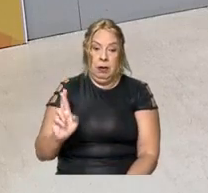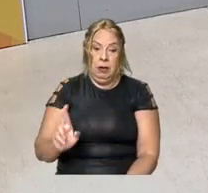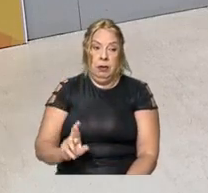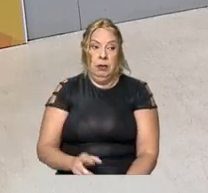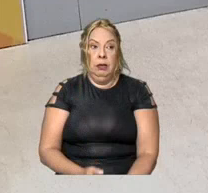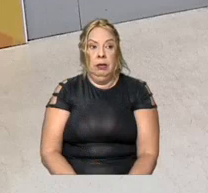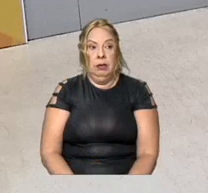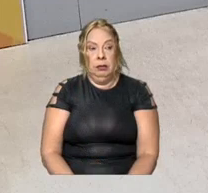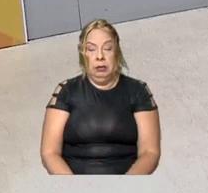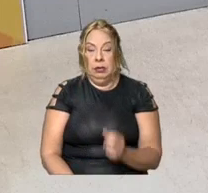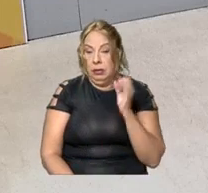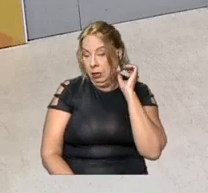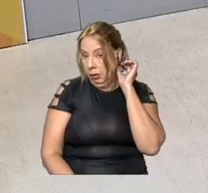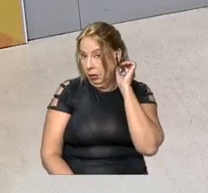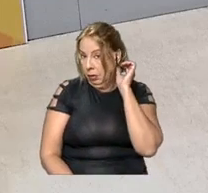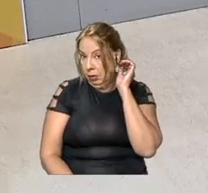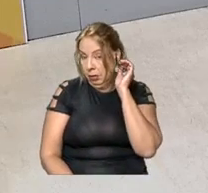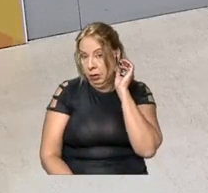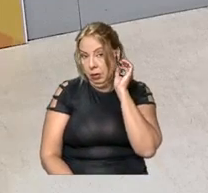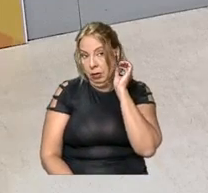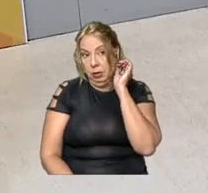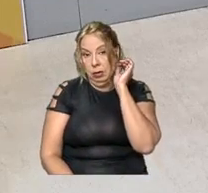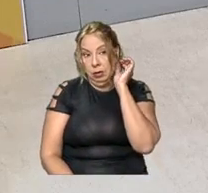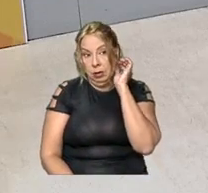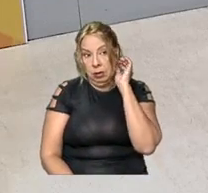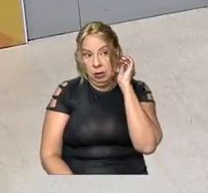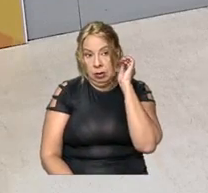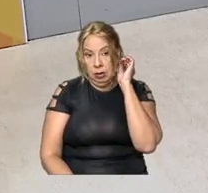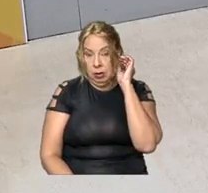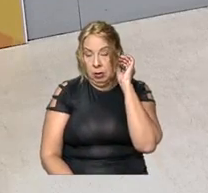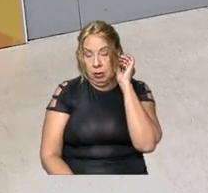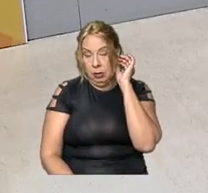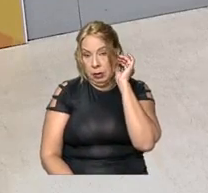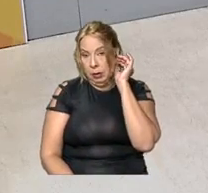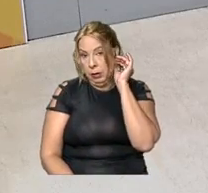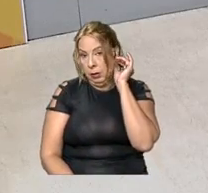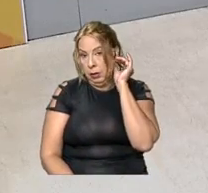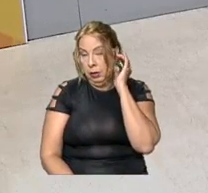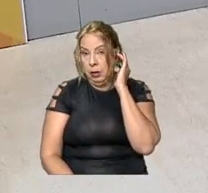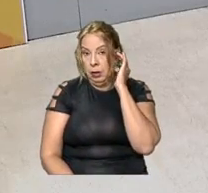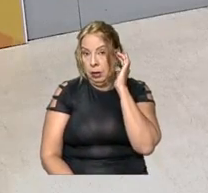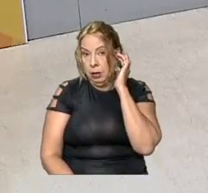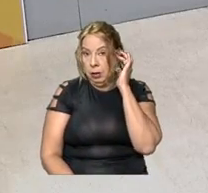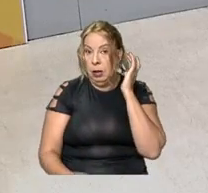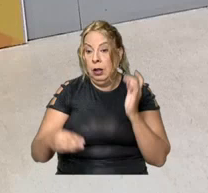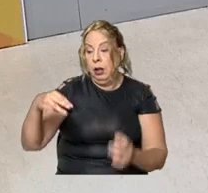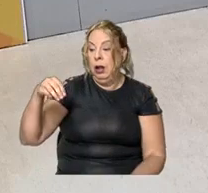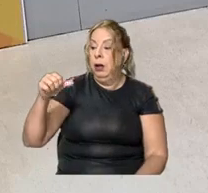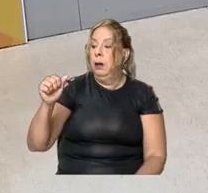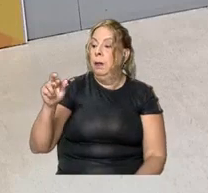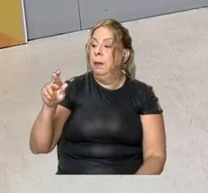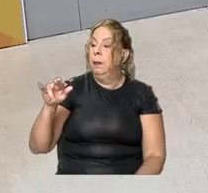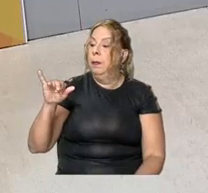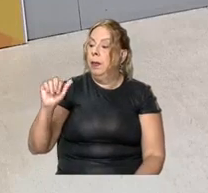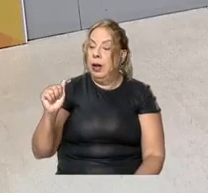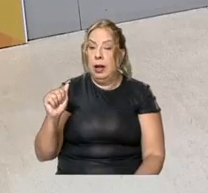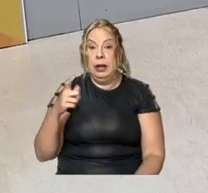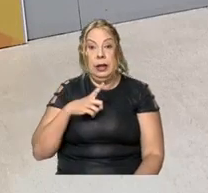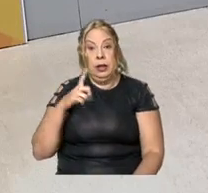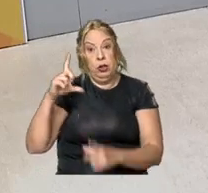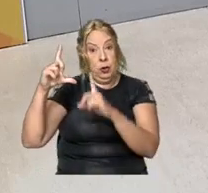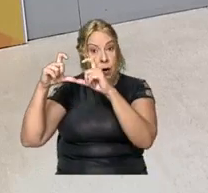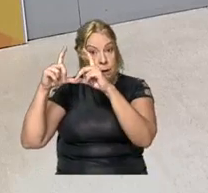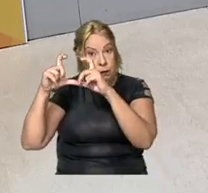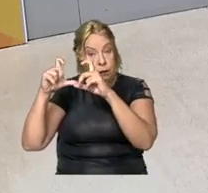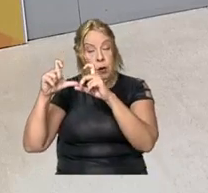gostei. Olha o que a Maria Harmonia, ela tirou uma foto da gente, postou lá no Instagram, quem quiser dar uma conferida. Só que eu gostei da frase que ela pôs aqui,